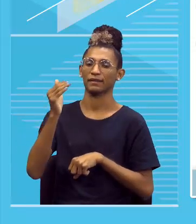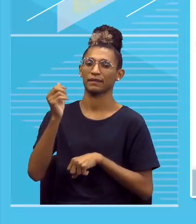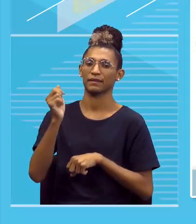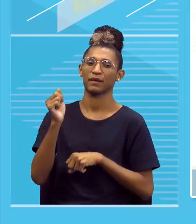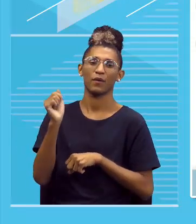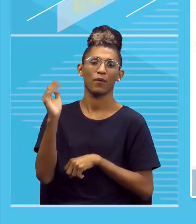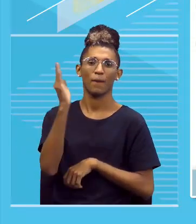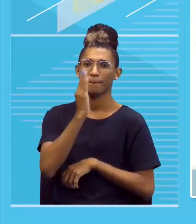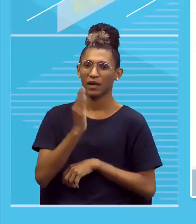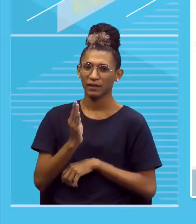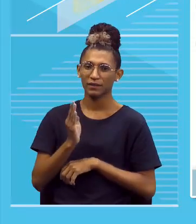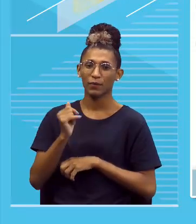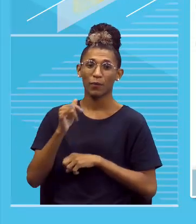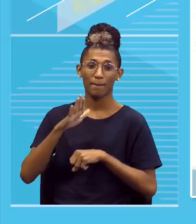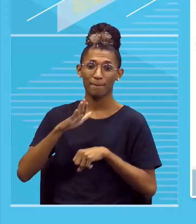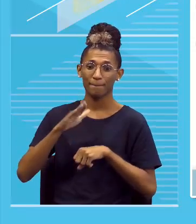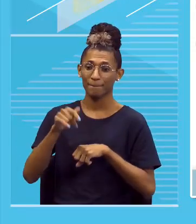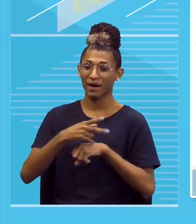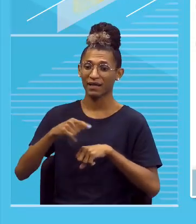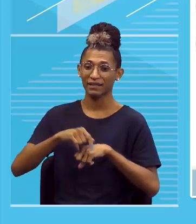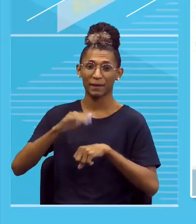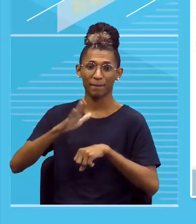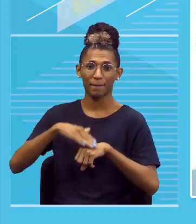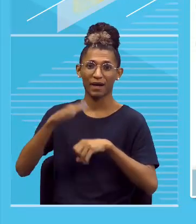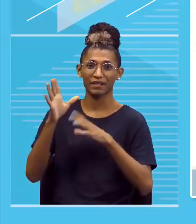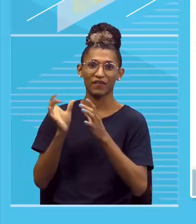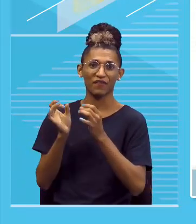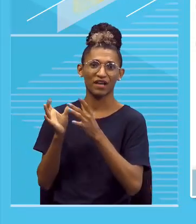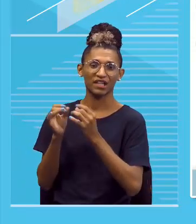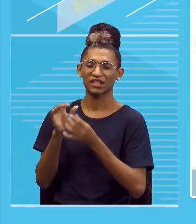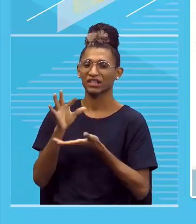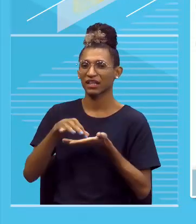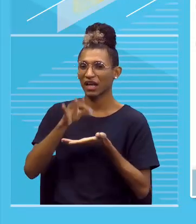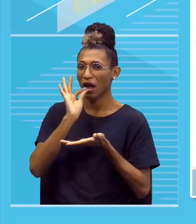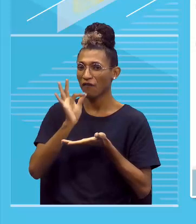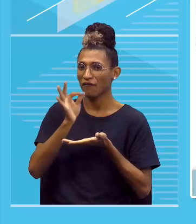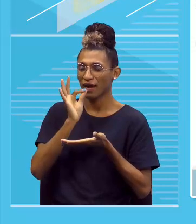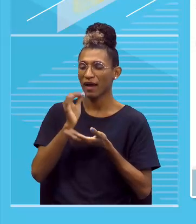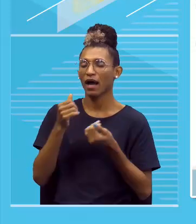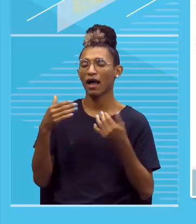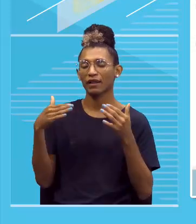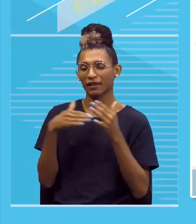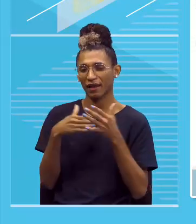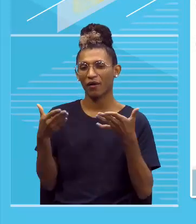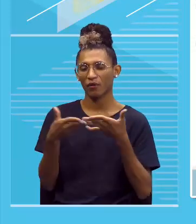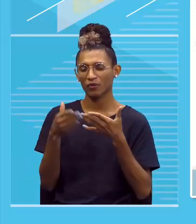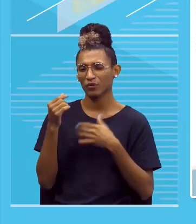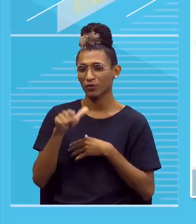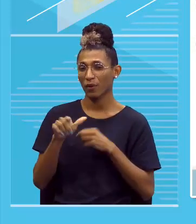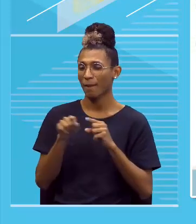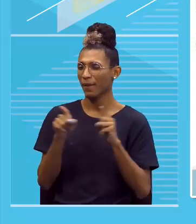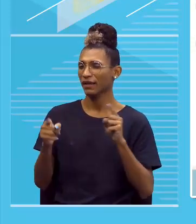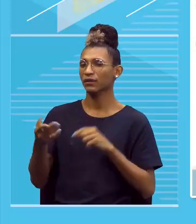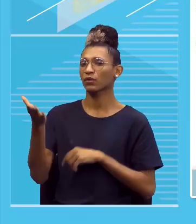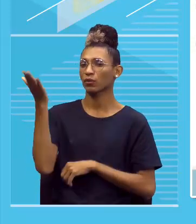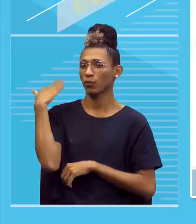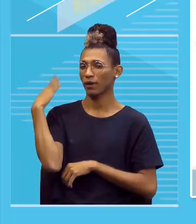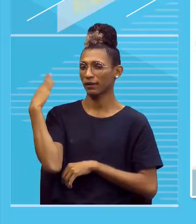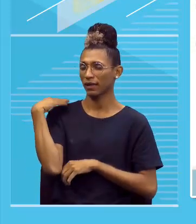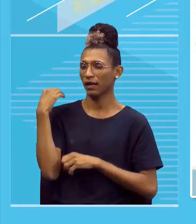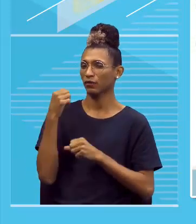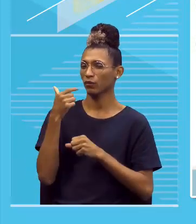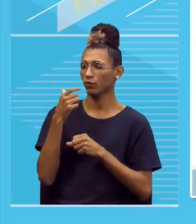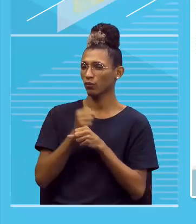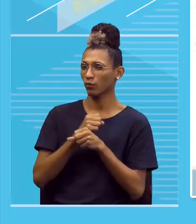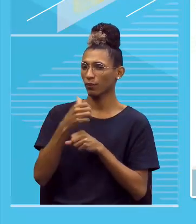do mundo e ainda hoje é vai lá nos anos 20 turma o Brasil